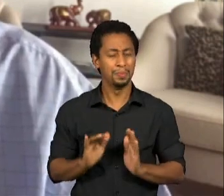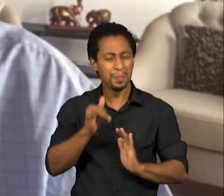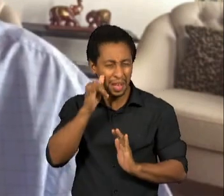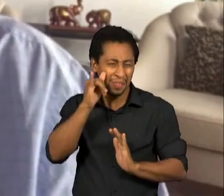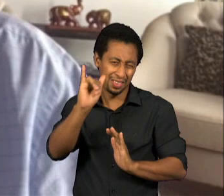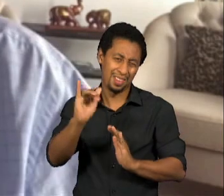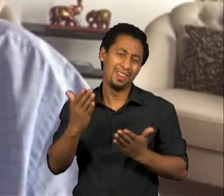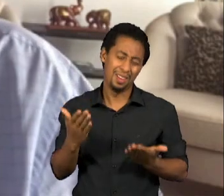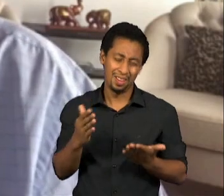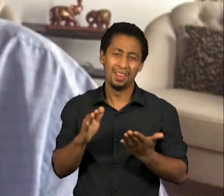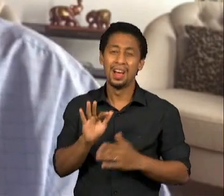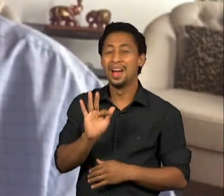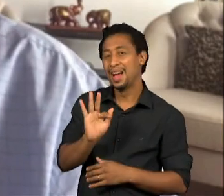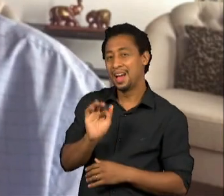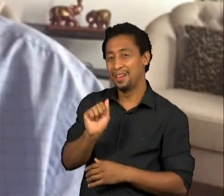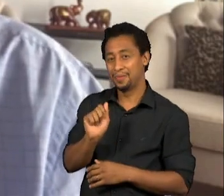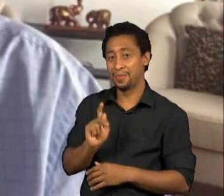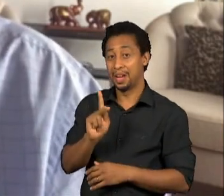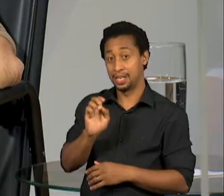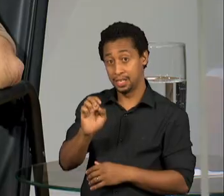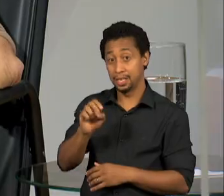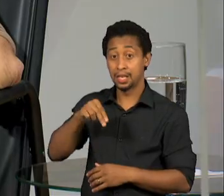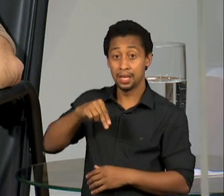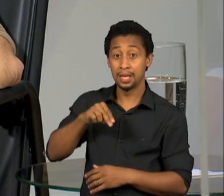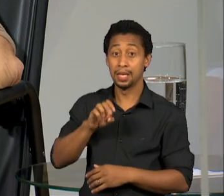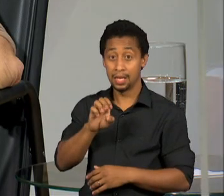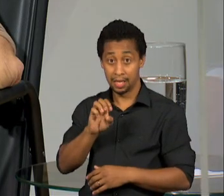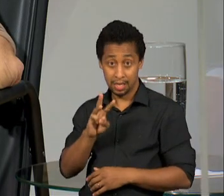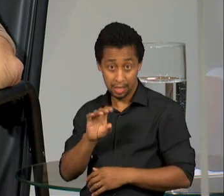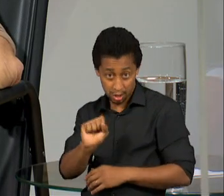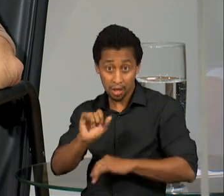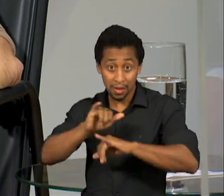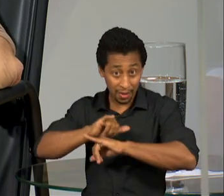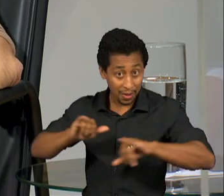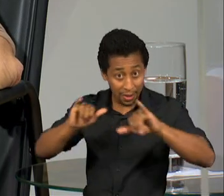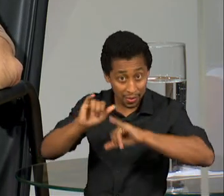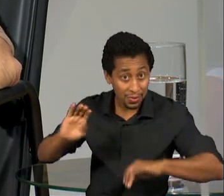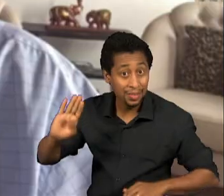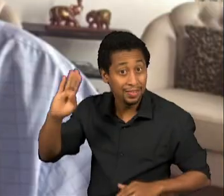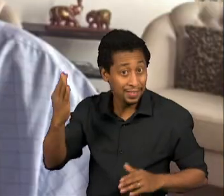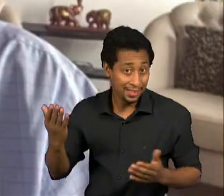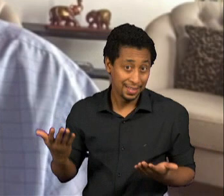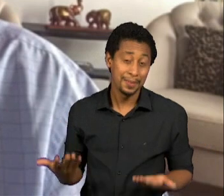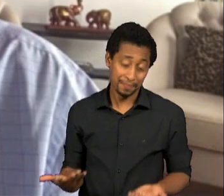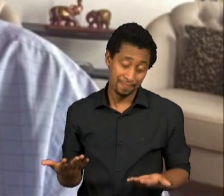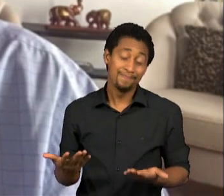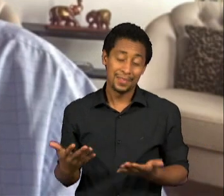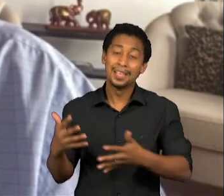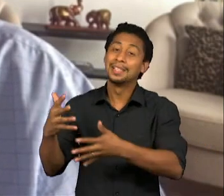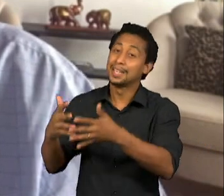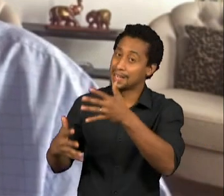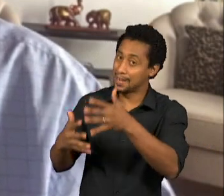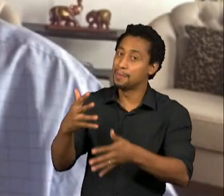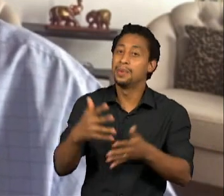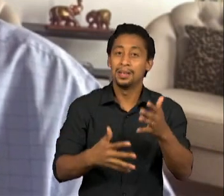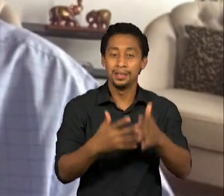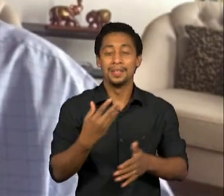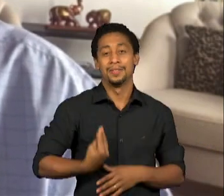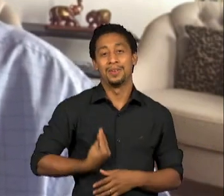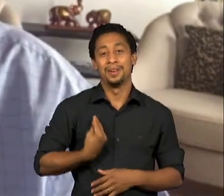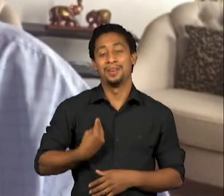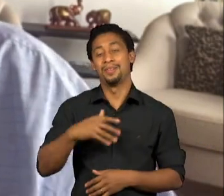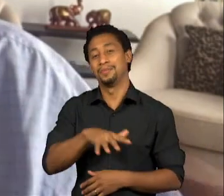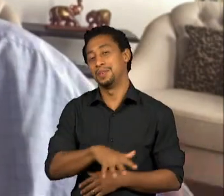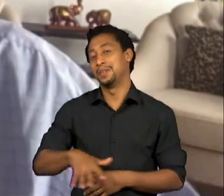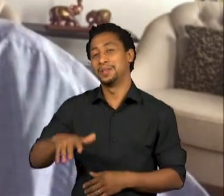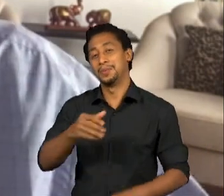acho que a professora Lúcia entende bem disso, essa fake news é que vem atrapalhando a vida do jornalista,